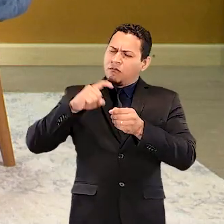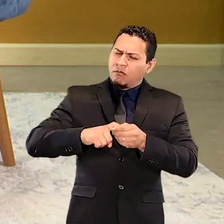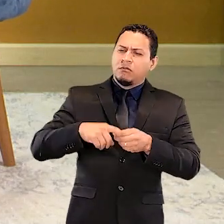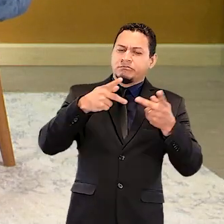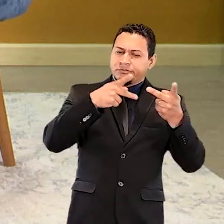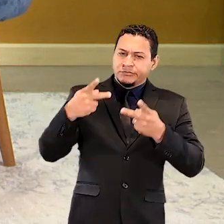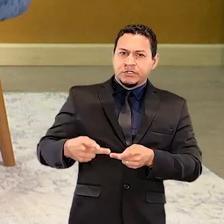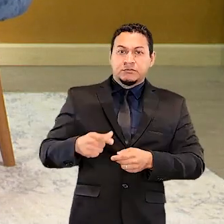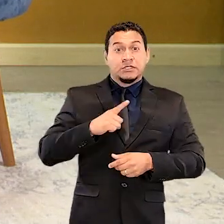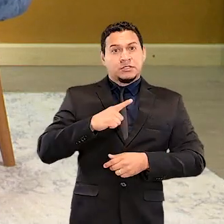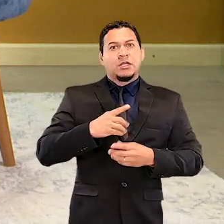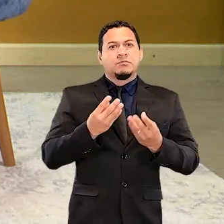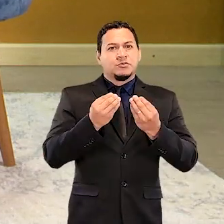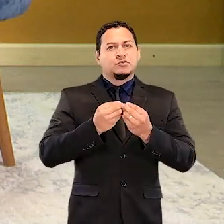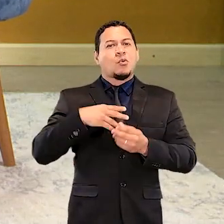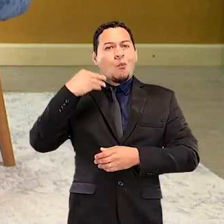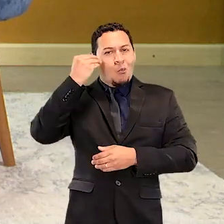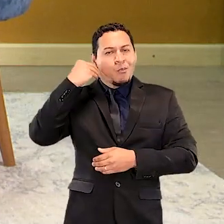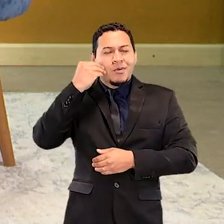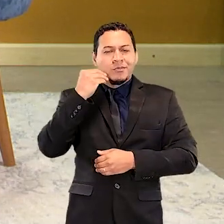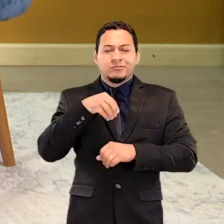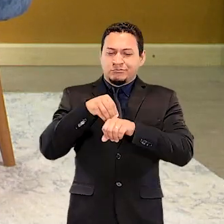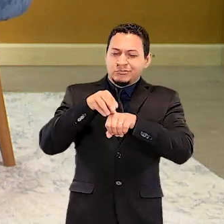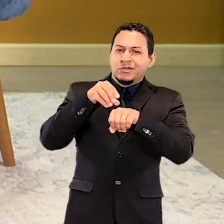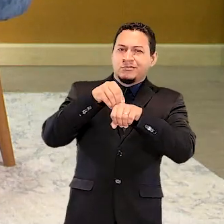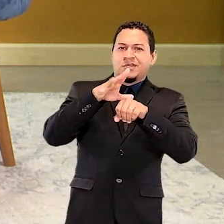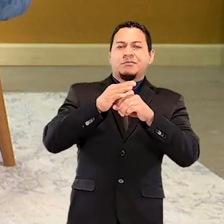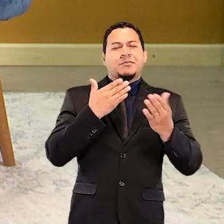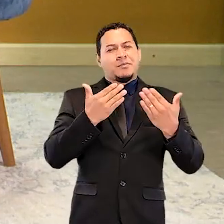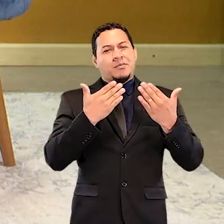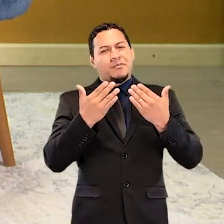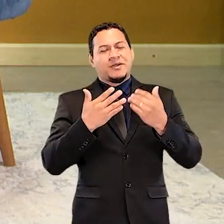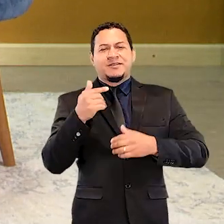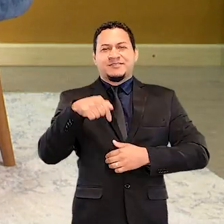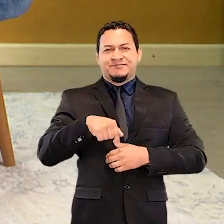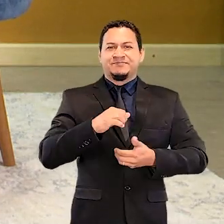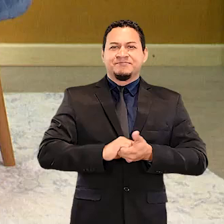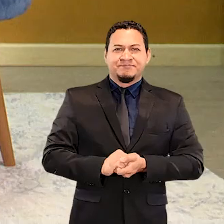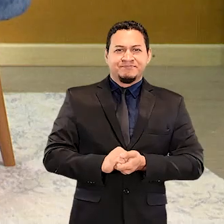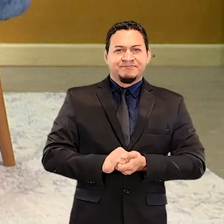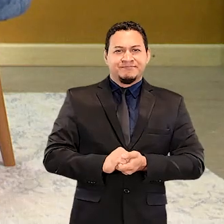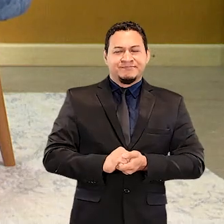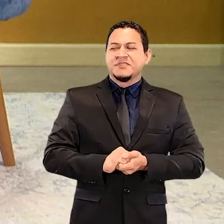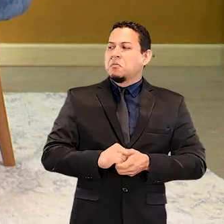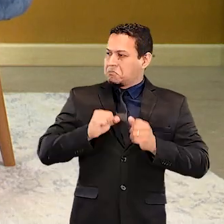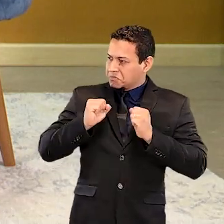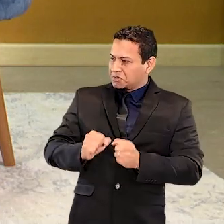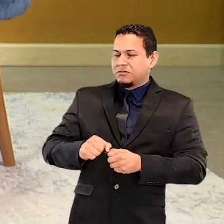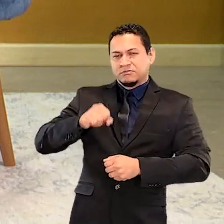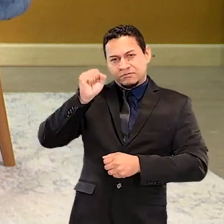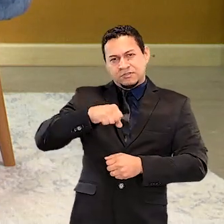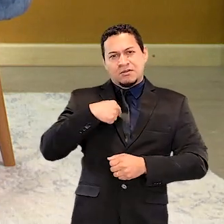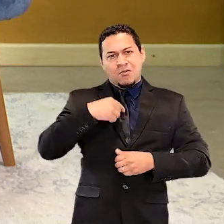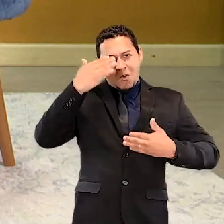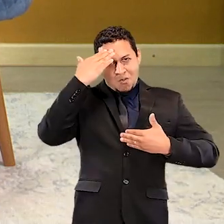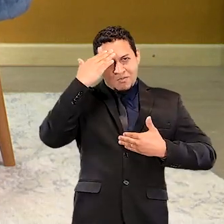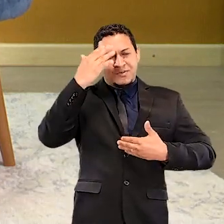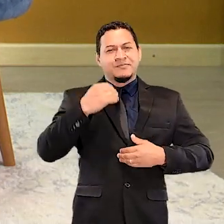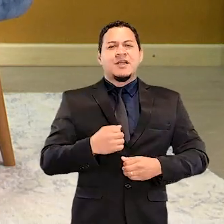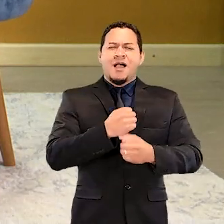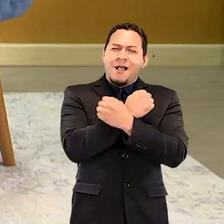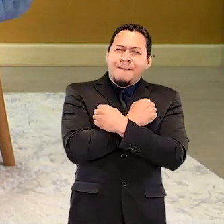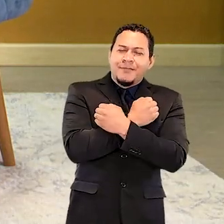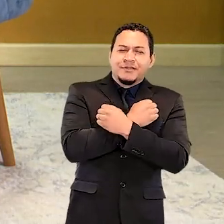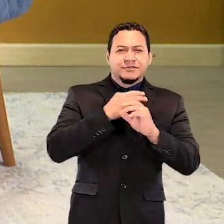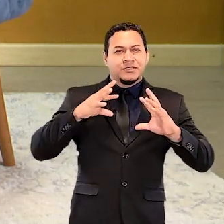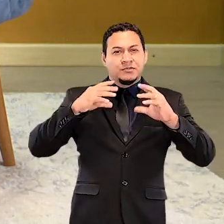Roraima, porque tem muito conteúdo ainda para a gente conversar e bater papo aqui com a gente, viu? Conte comigo, Érica. Um abraço para